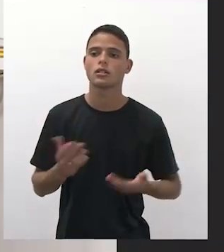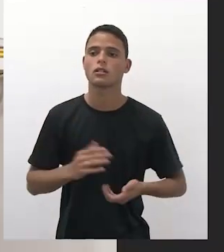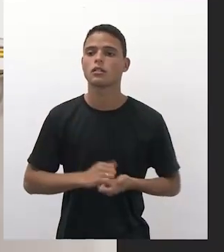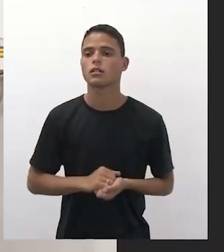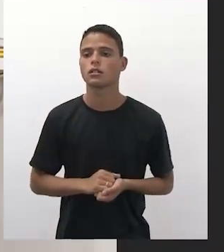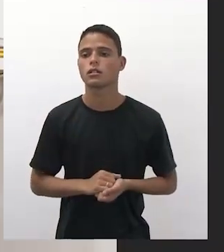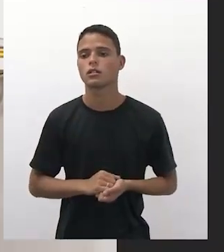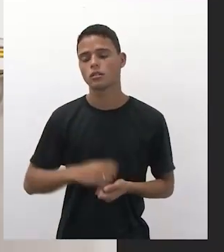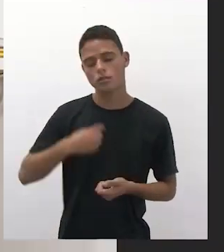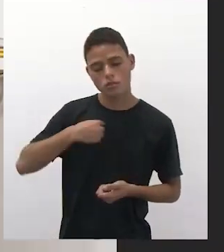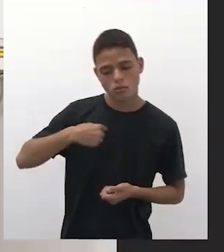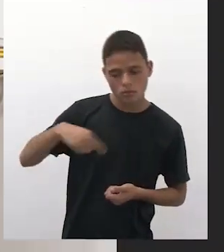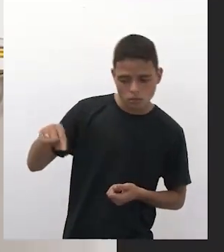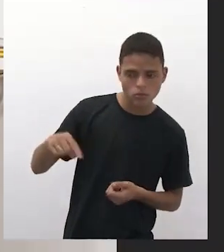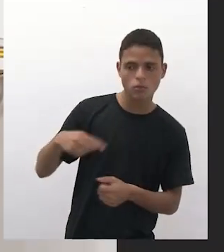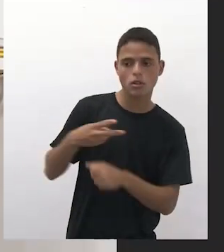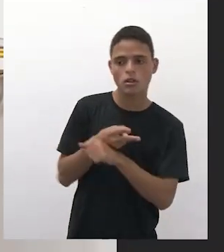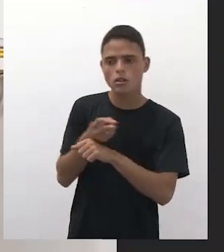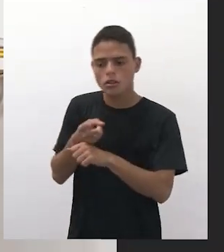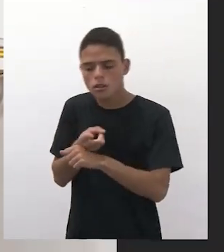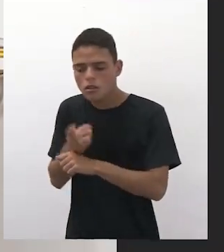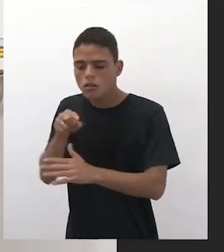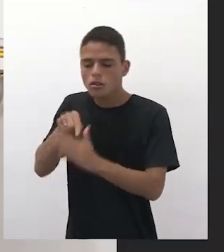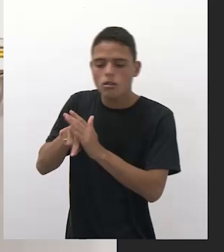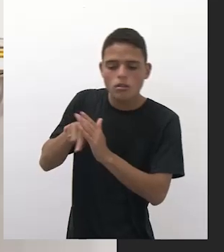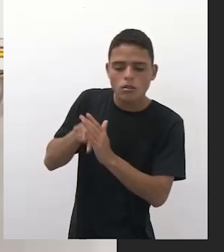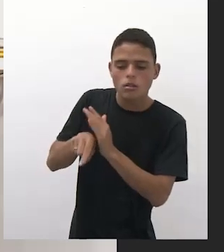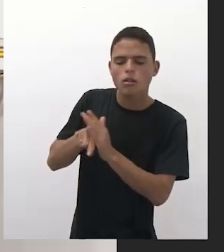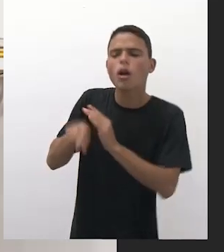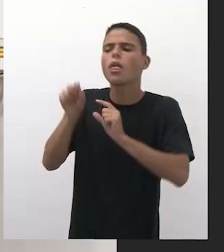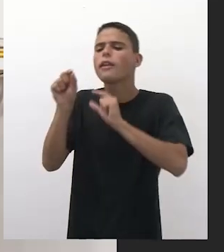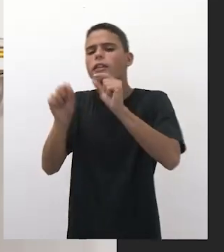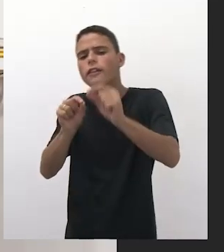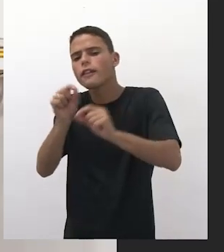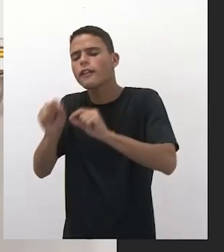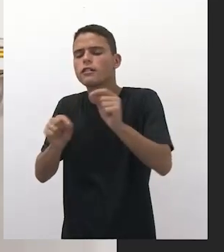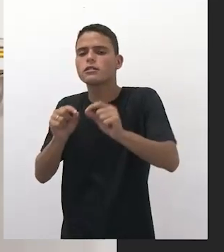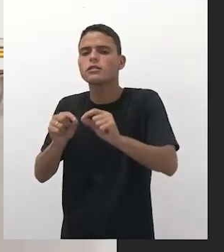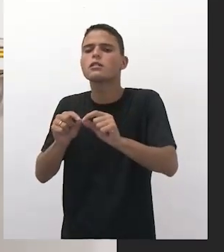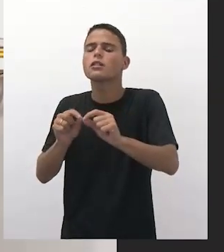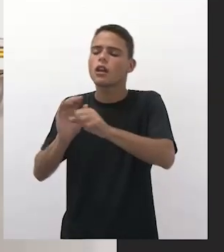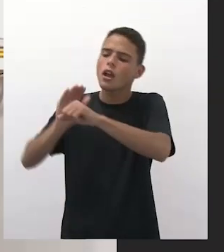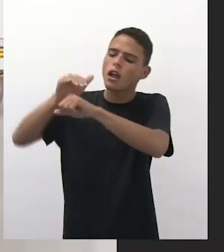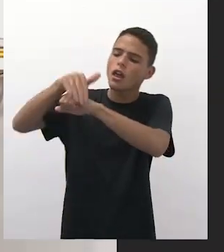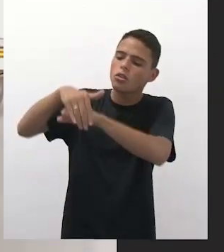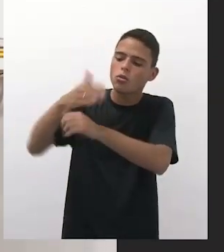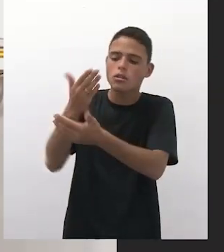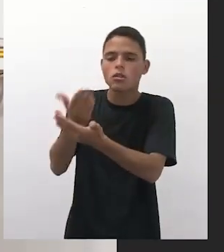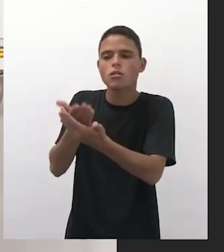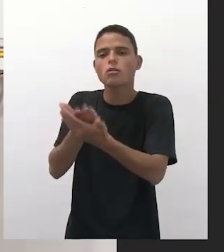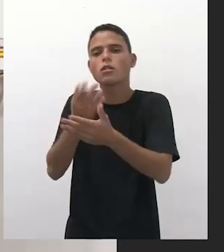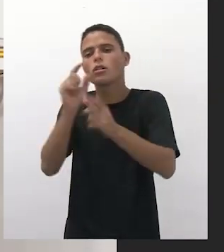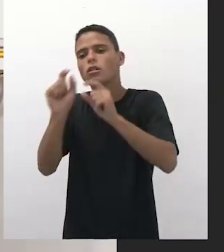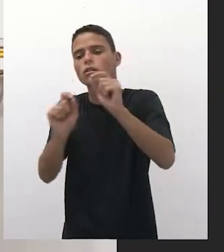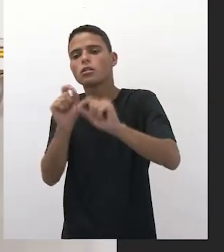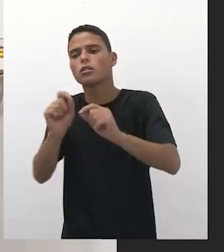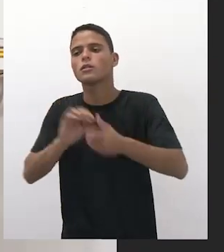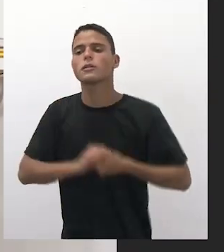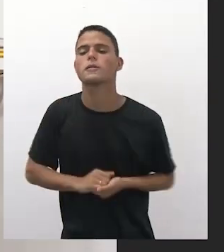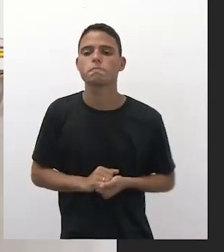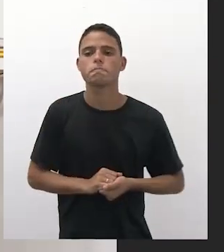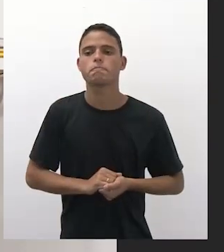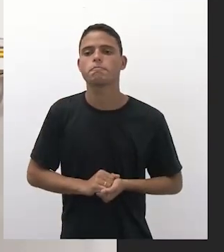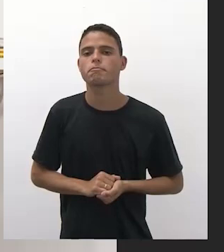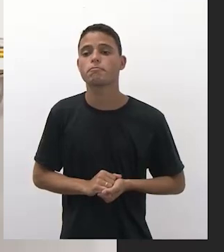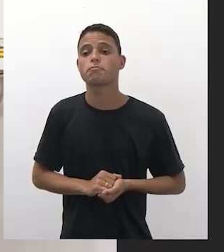fui pesquisar, né, mas o que faz, né, no ensino magistério, como que funciona. Aí